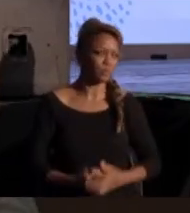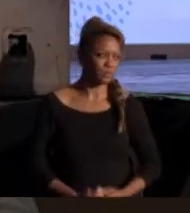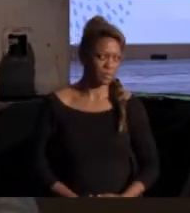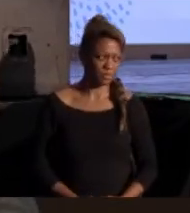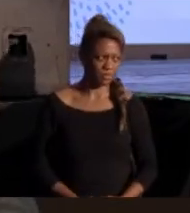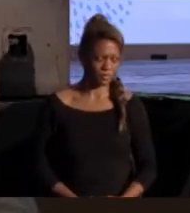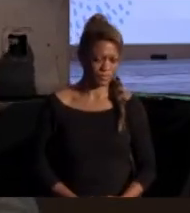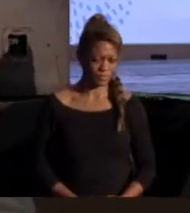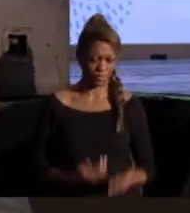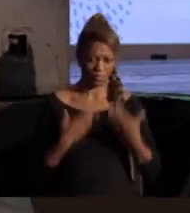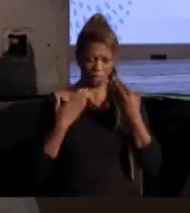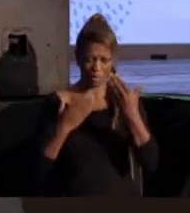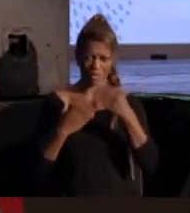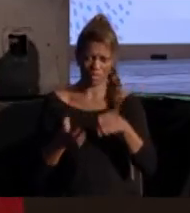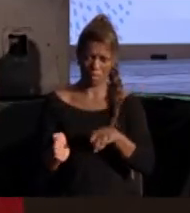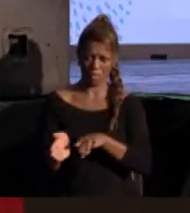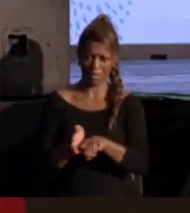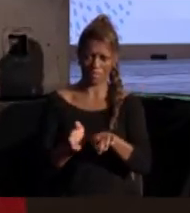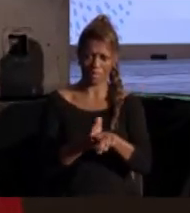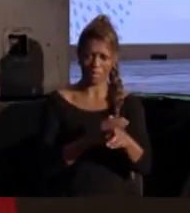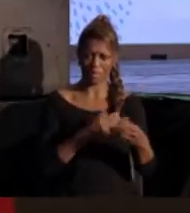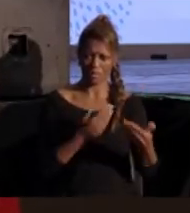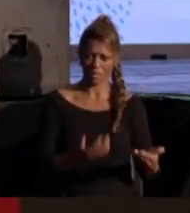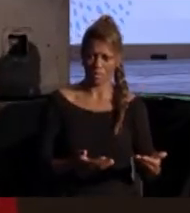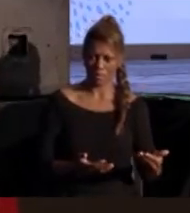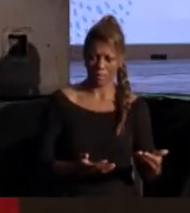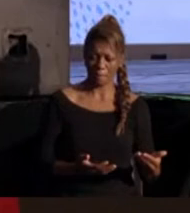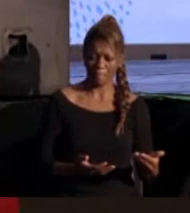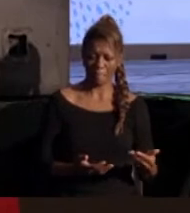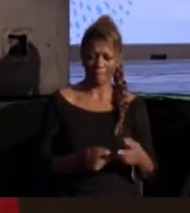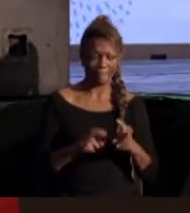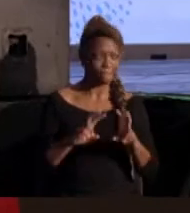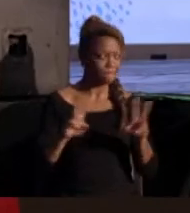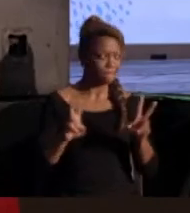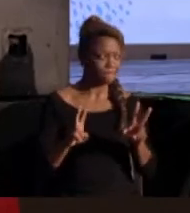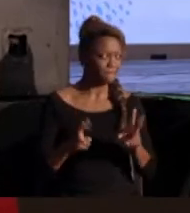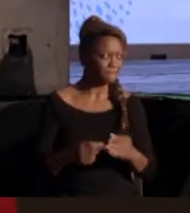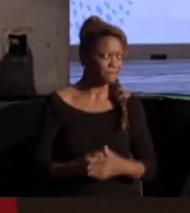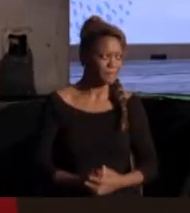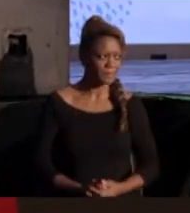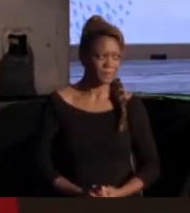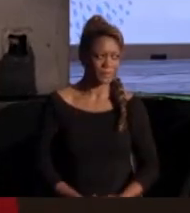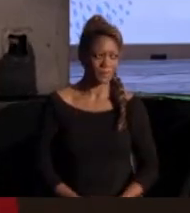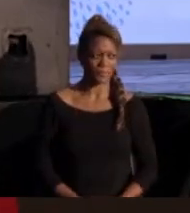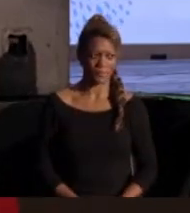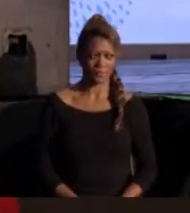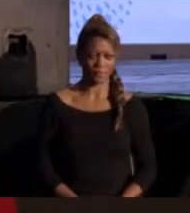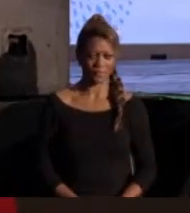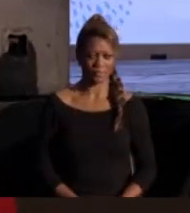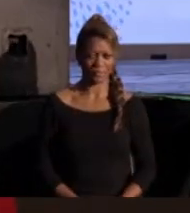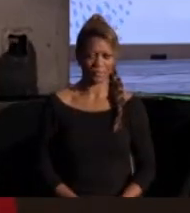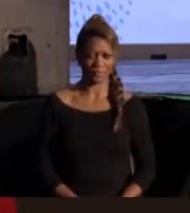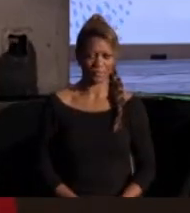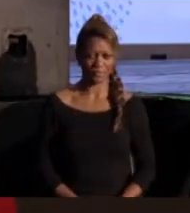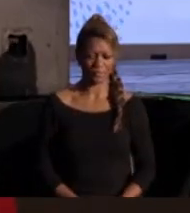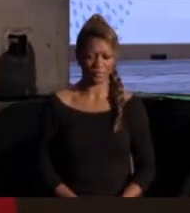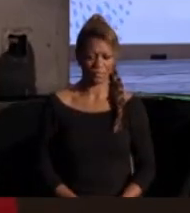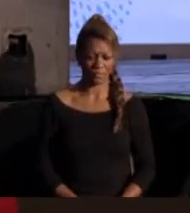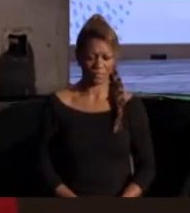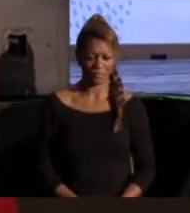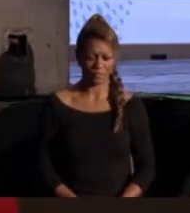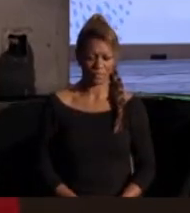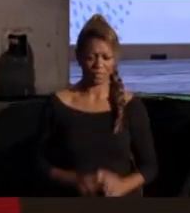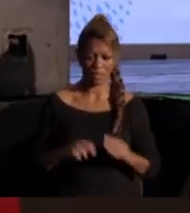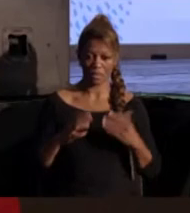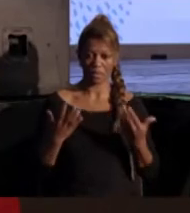Eu quero agradecer a questão. Não sei se tem mais outra, de repente. Não sei. É uma de cada vez ou mais de uma, não sei. Então,